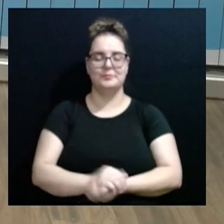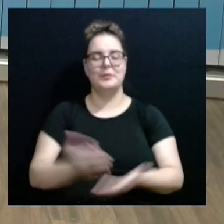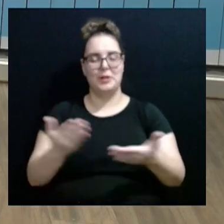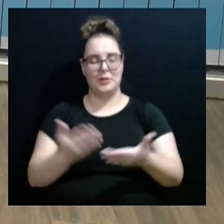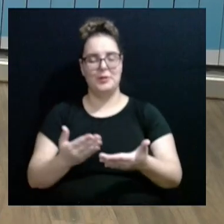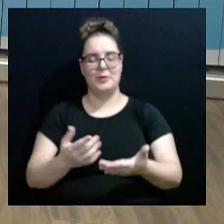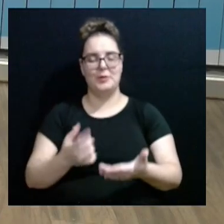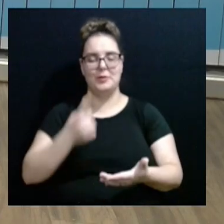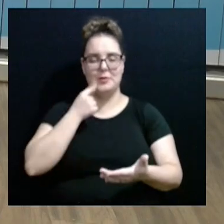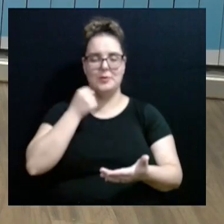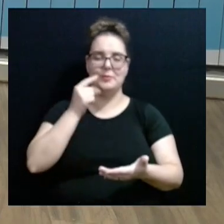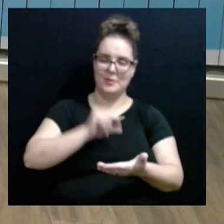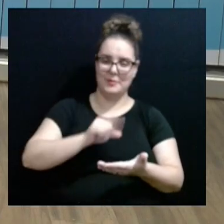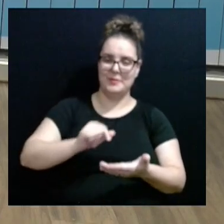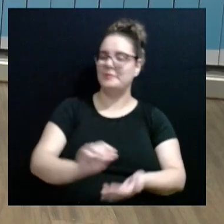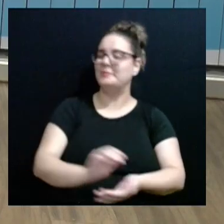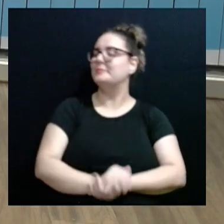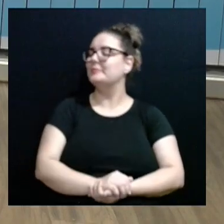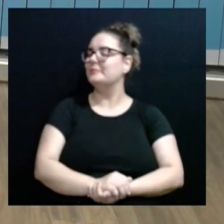Na Ponta do Lápis.